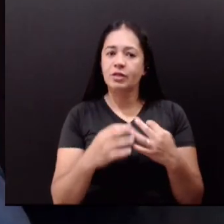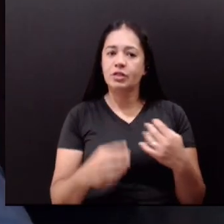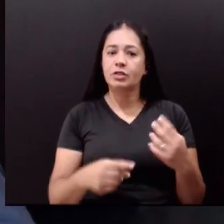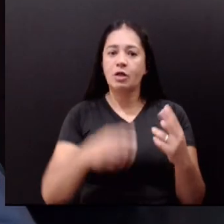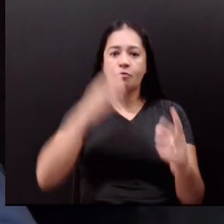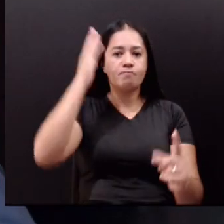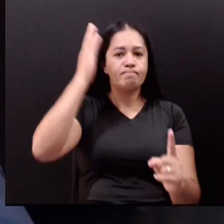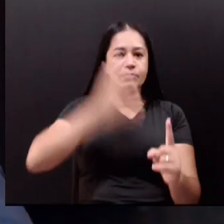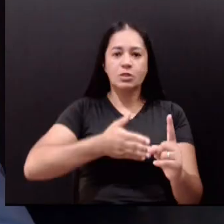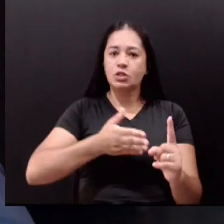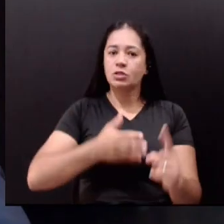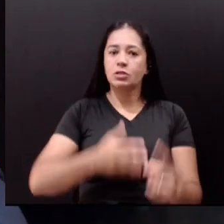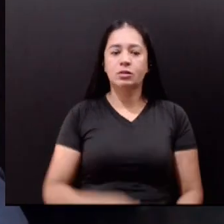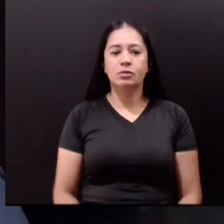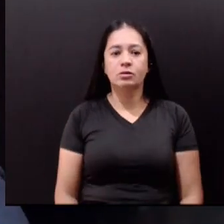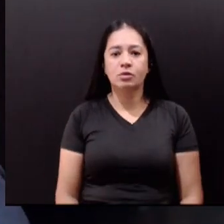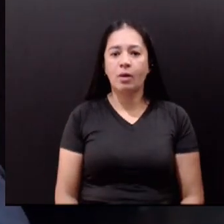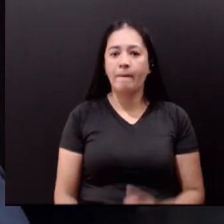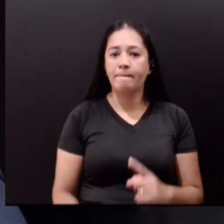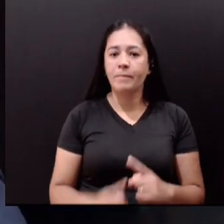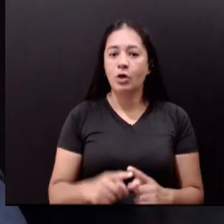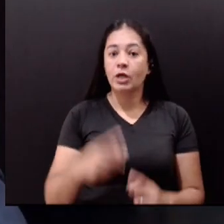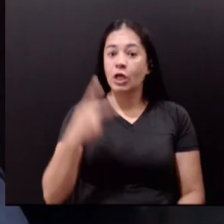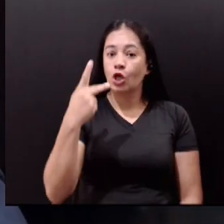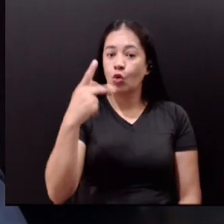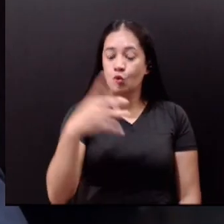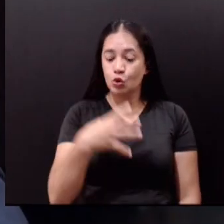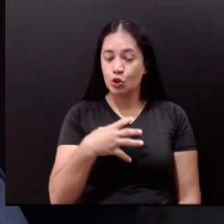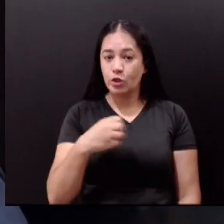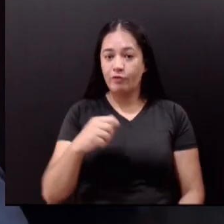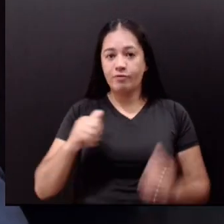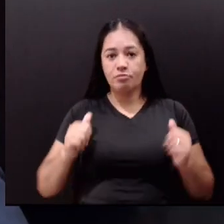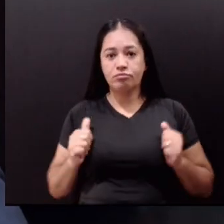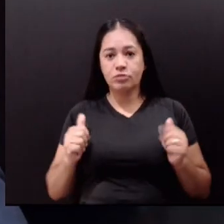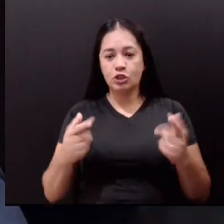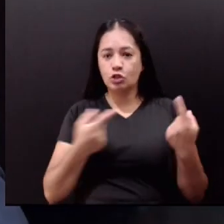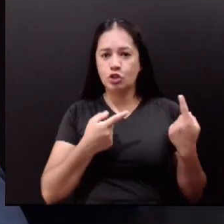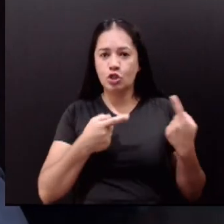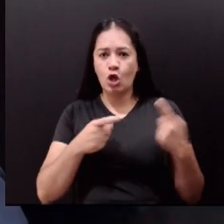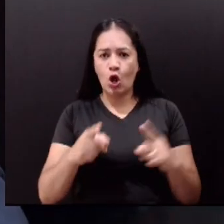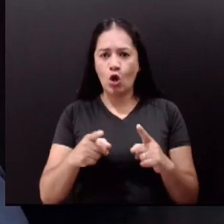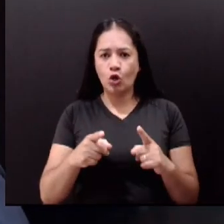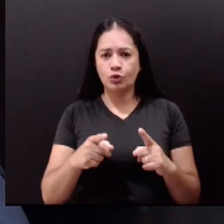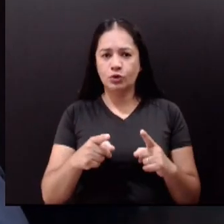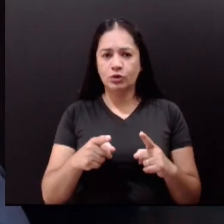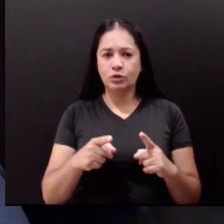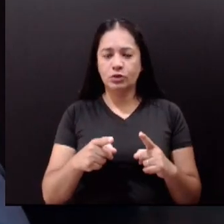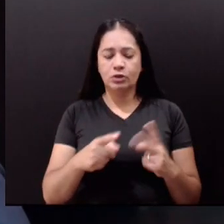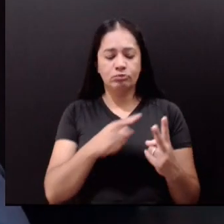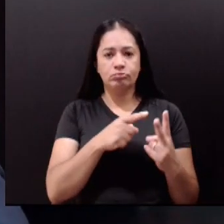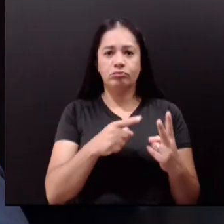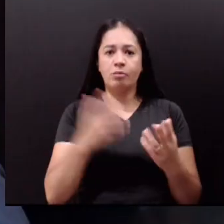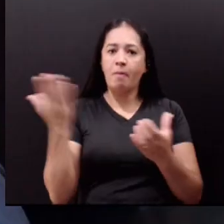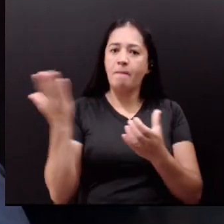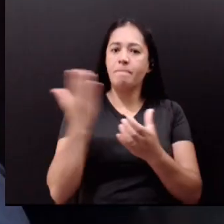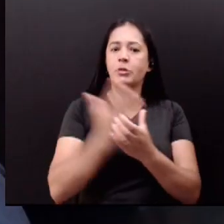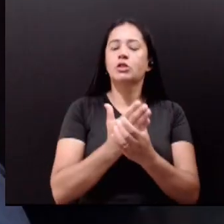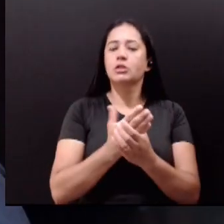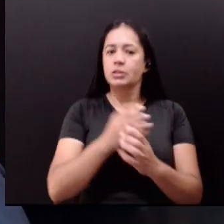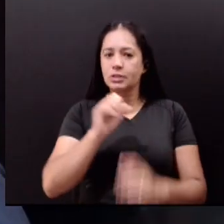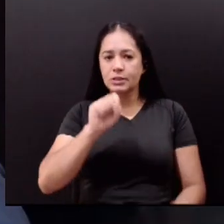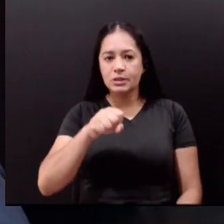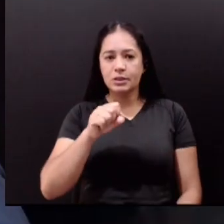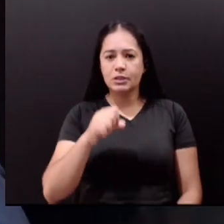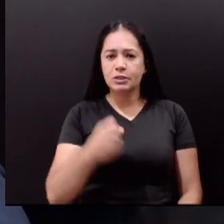O fato do seu filho ter praticado uma conduta contrária ao ordenamento, o pai vai ser processado. E nós temos inúmeros casos